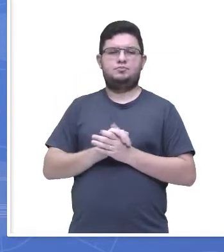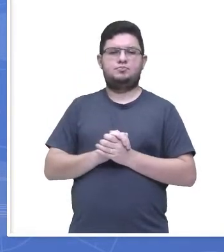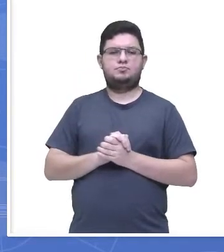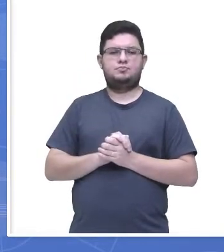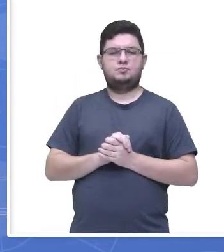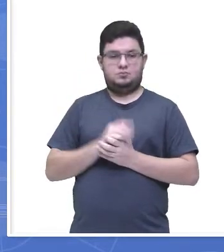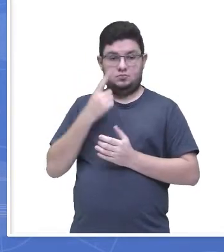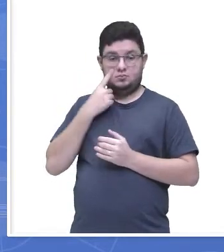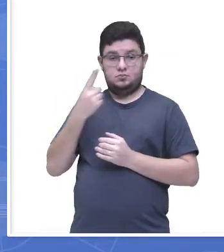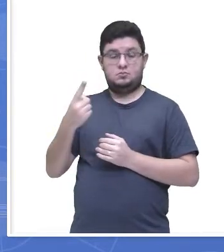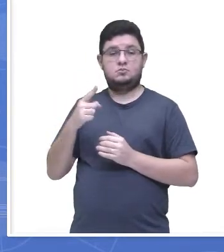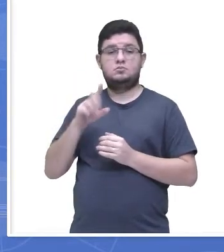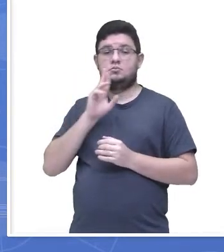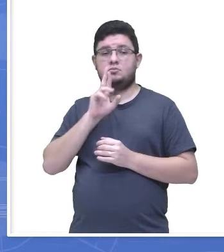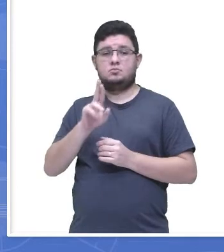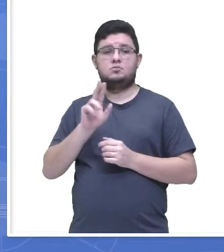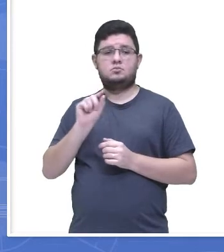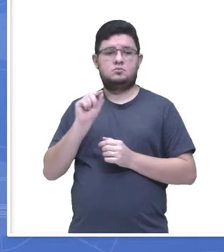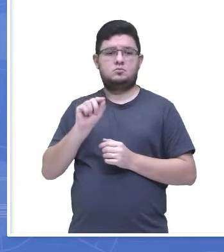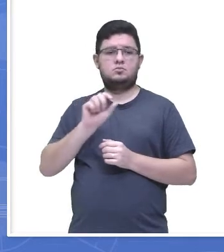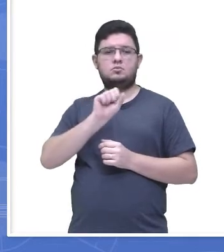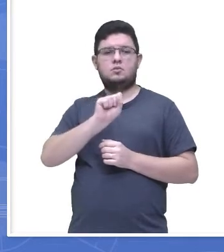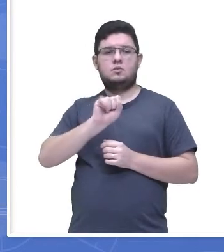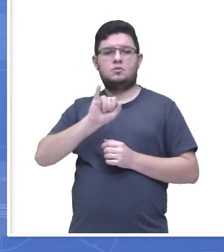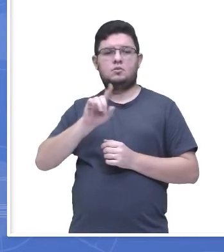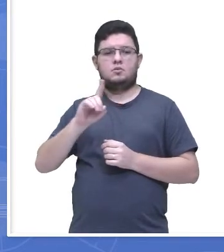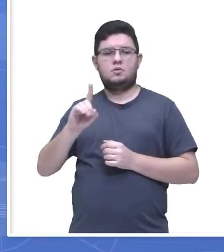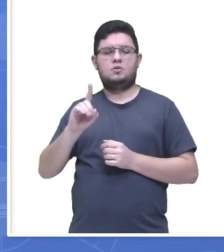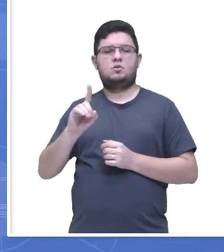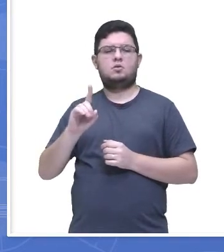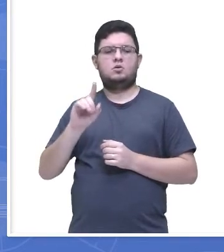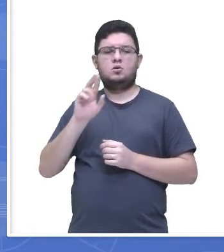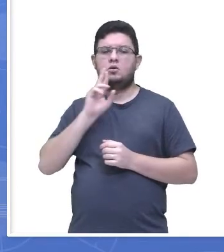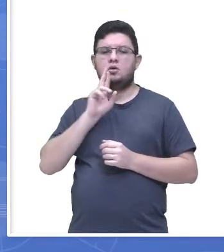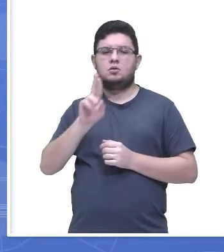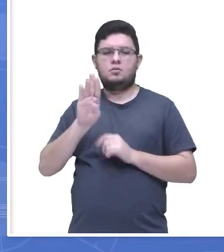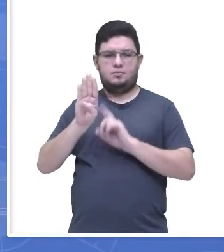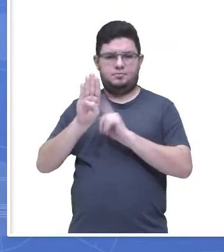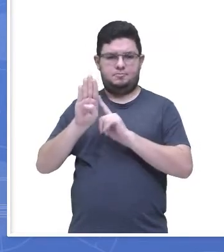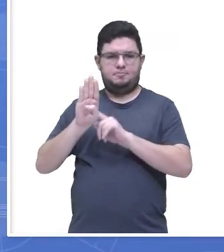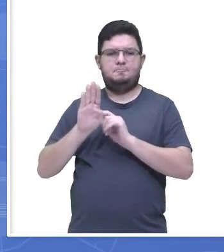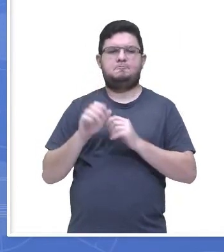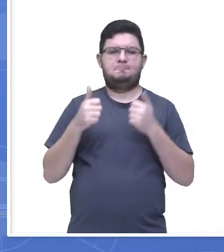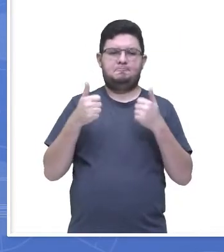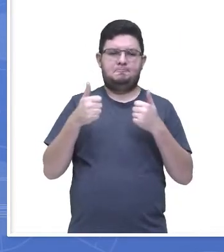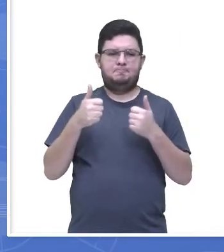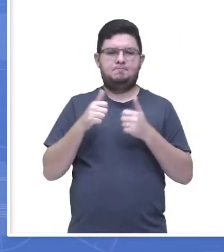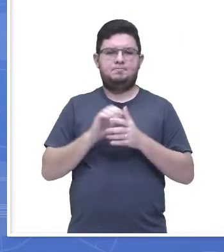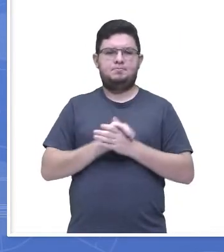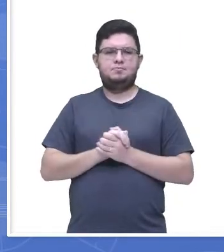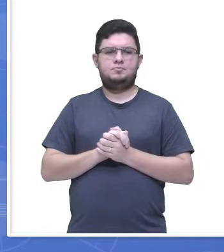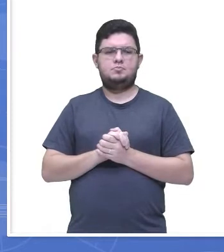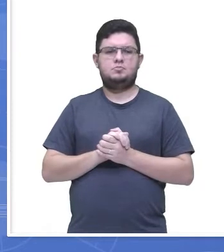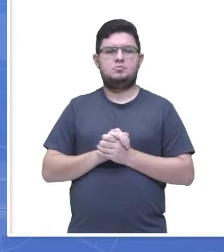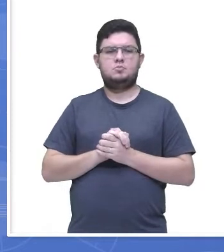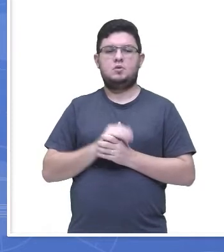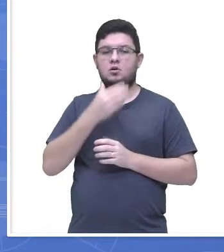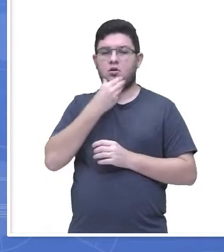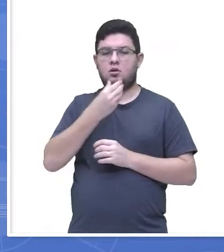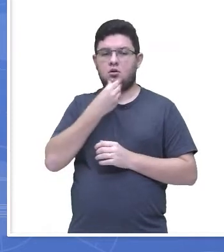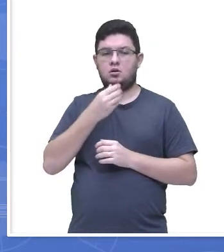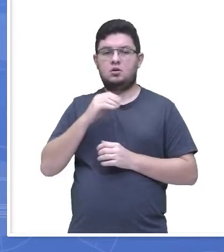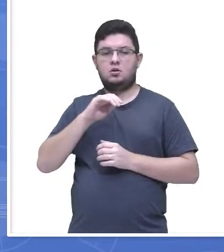ingerindo álcool, ela tem o quê? Uma maior vontade de ir ao banheiro, eliminar a urina, tá? Então, o ADH, então